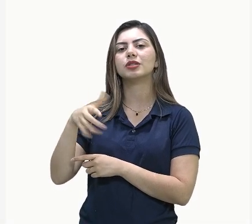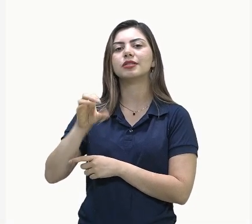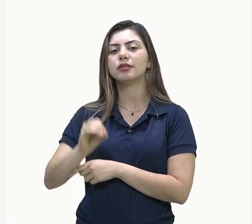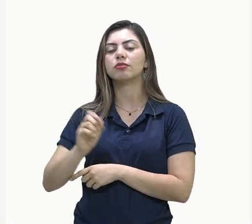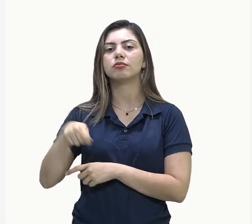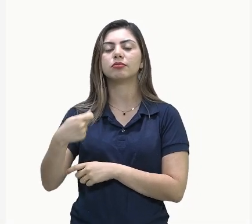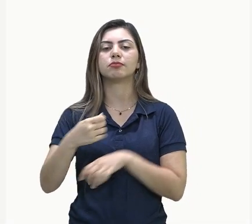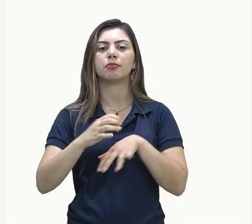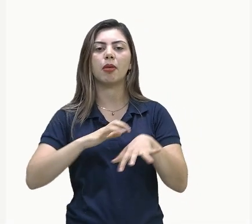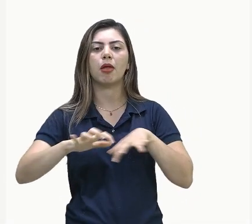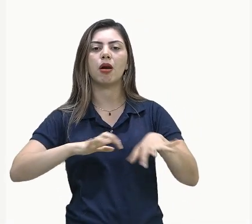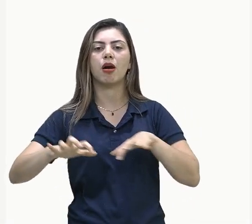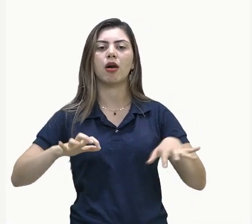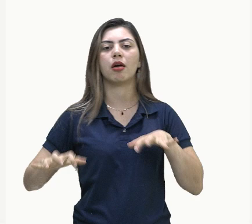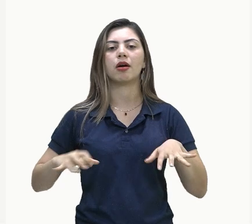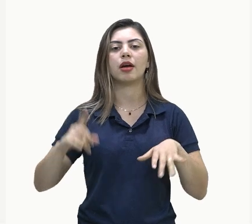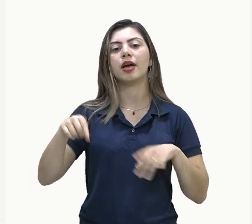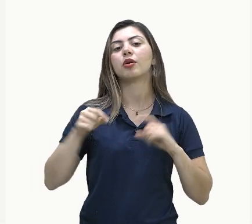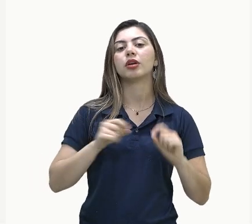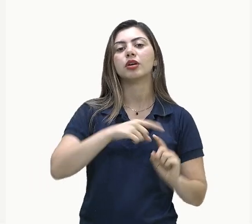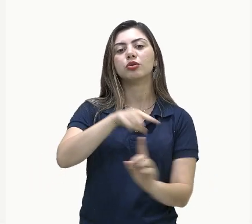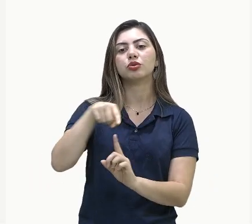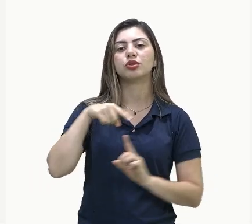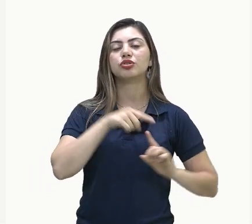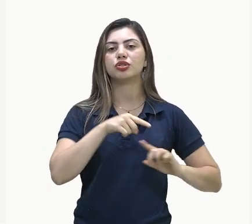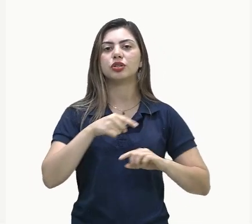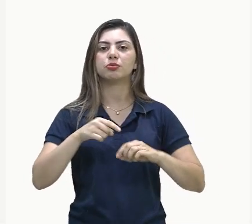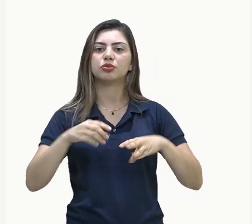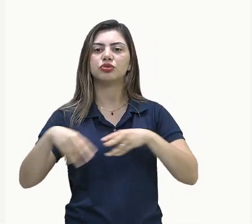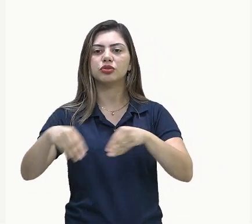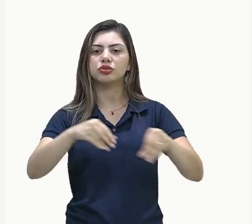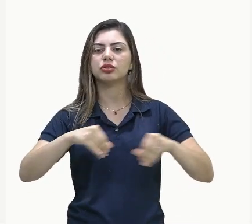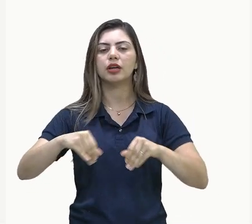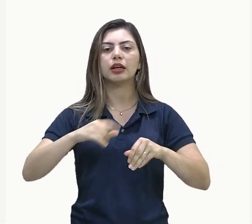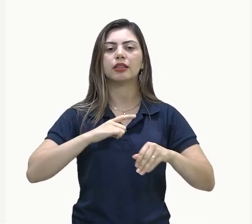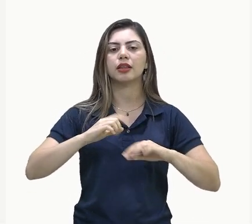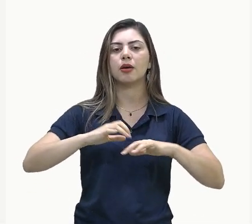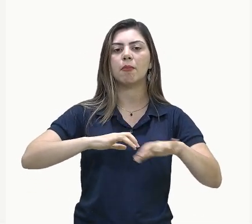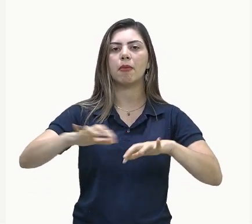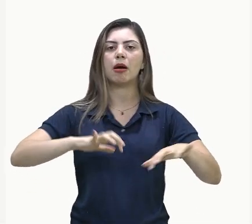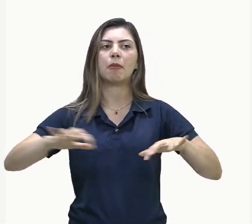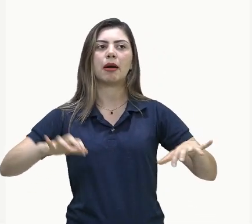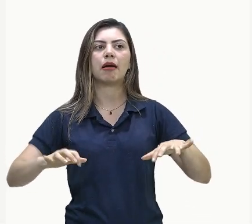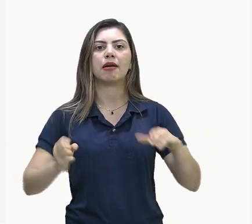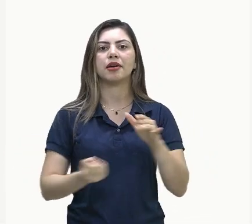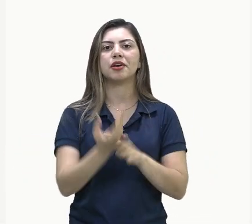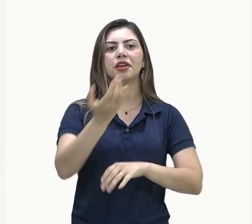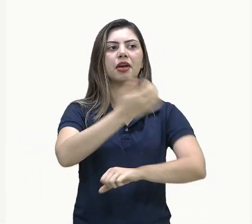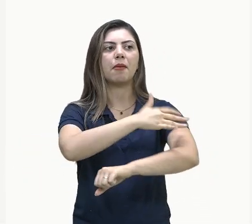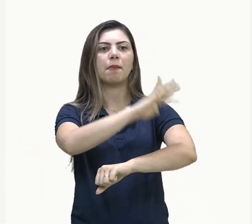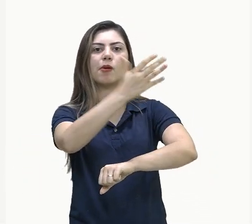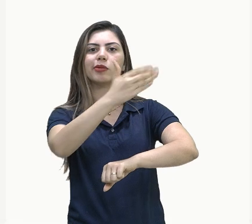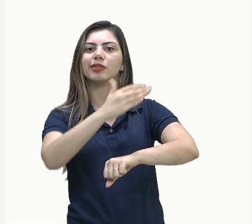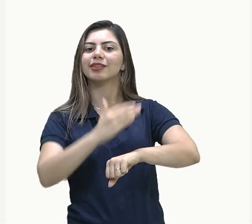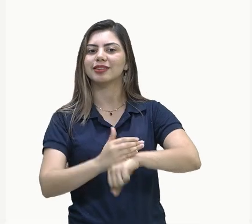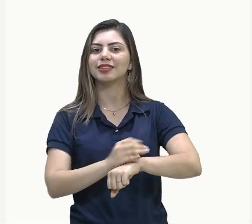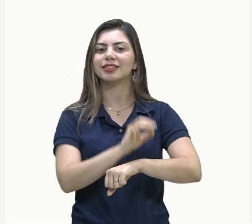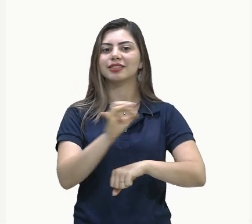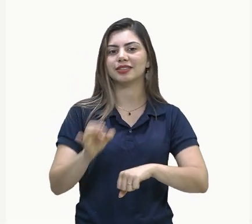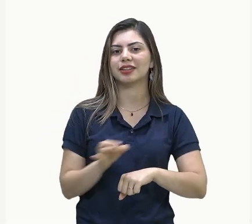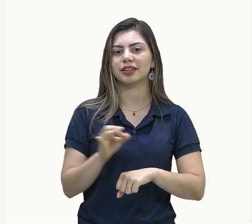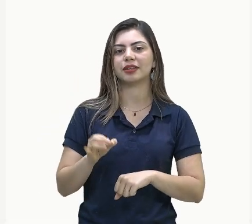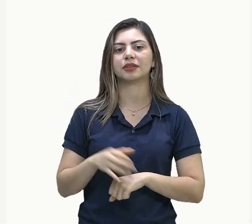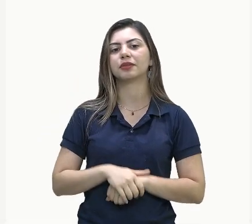modelagem, né, das formas de relevo. Então, é através da erosão que a gente tem a formação das montanhas, do Grand Canyon, por exemplo, tá